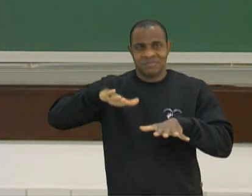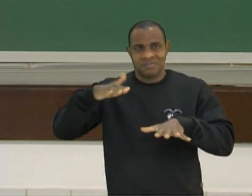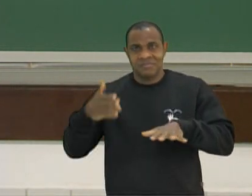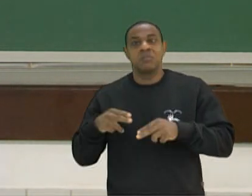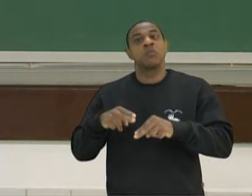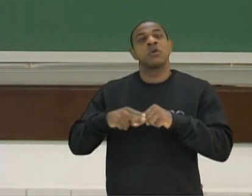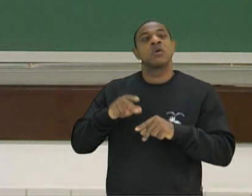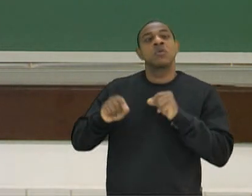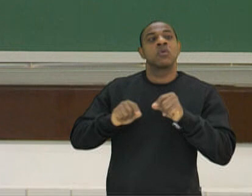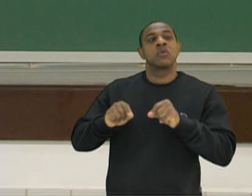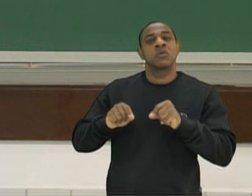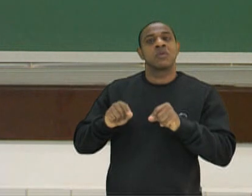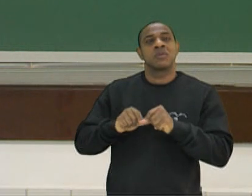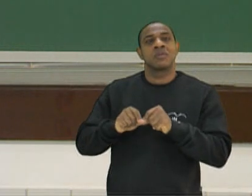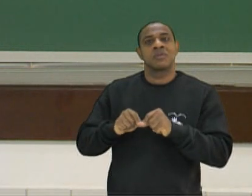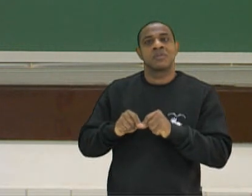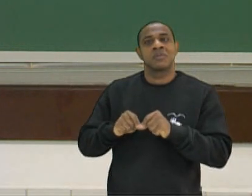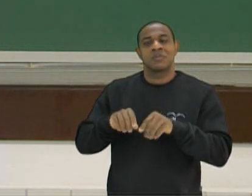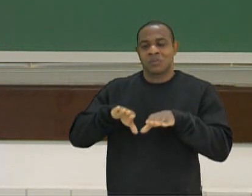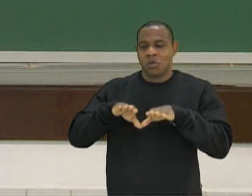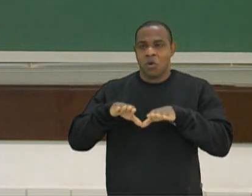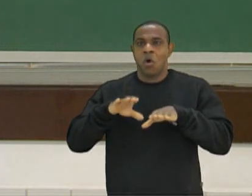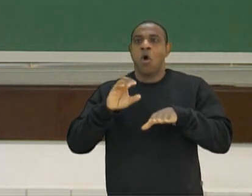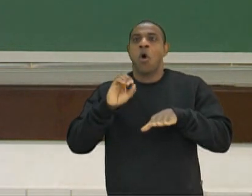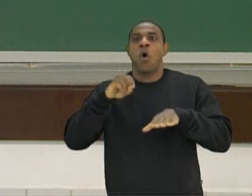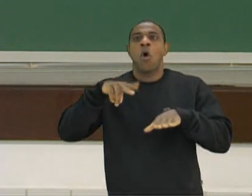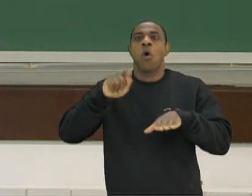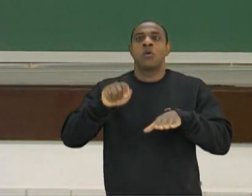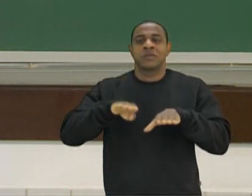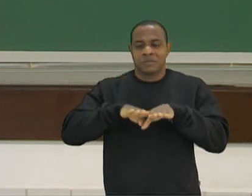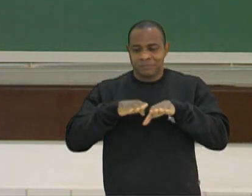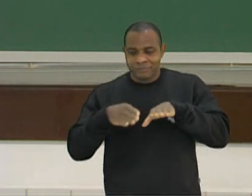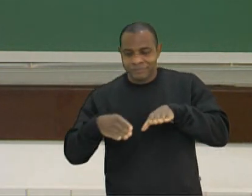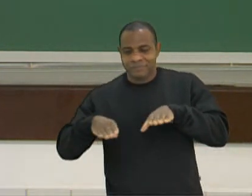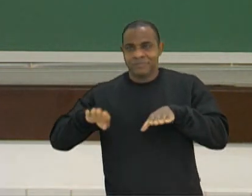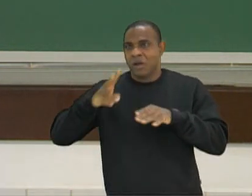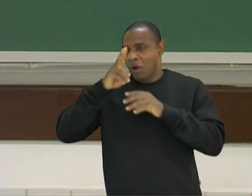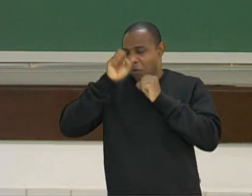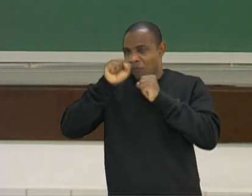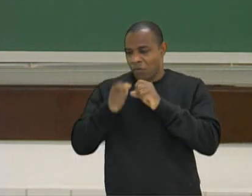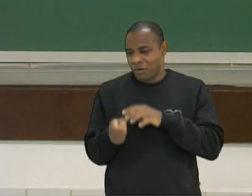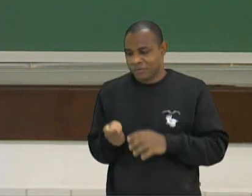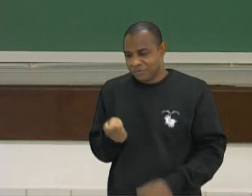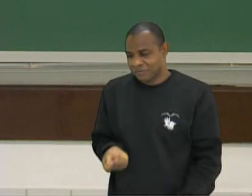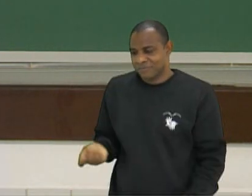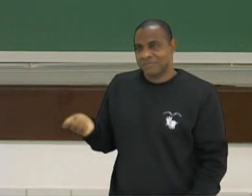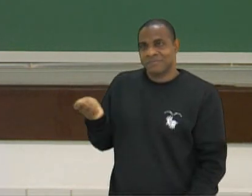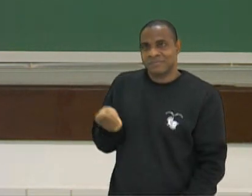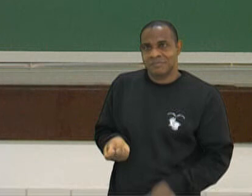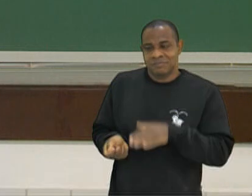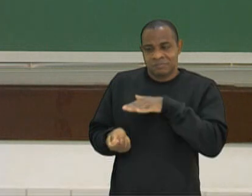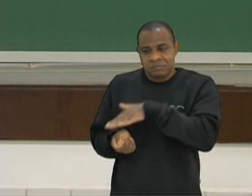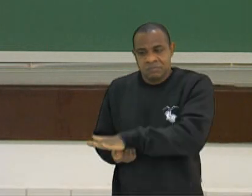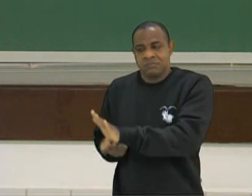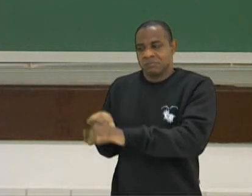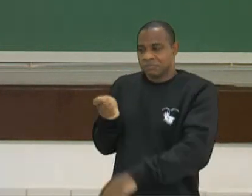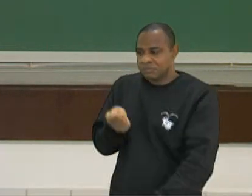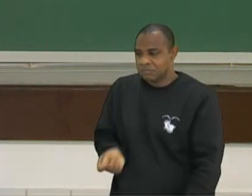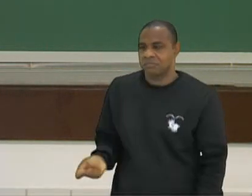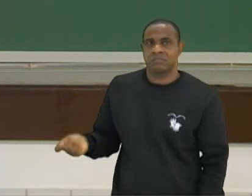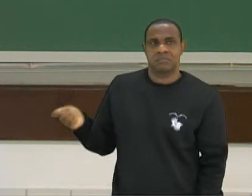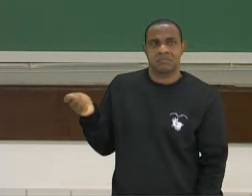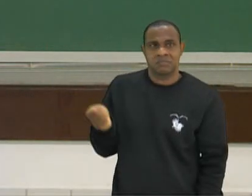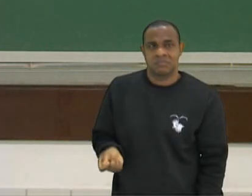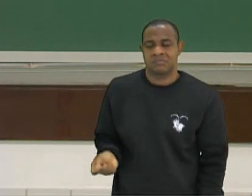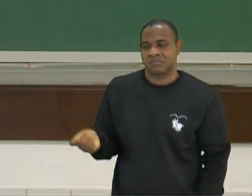causa do pulso de onda que você gerou. Quando isso acontece, então o pulso que está incidindo, ele